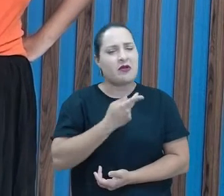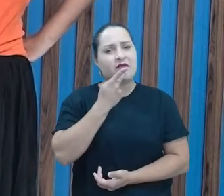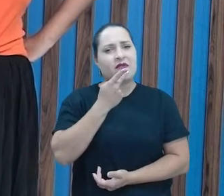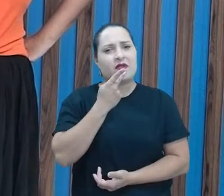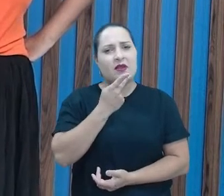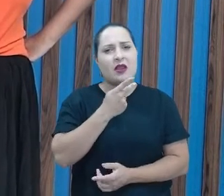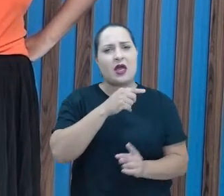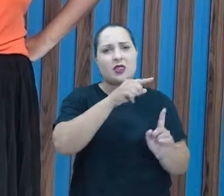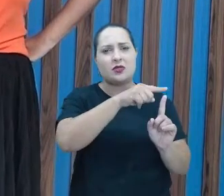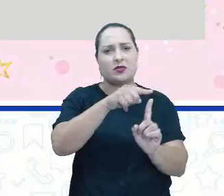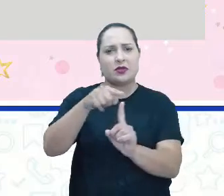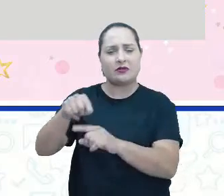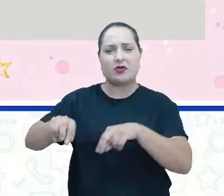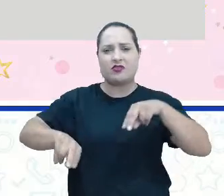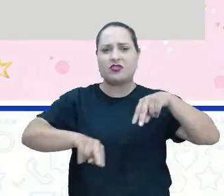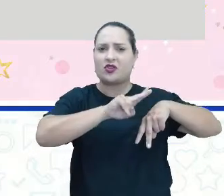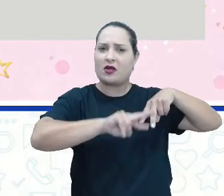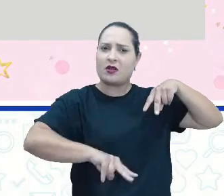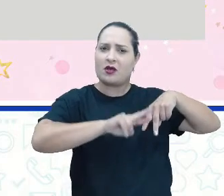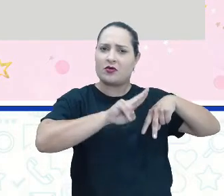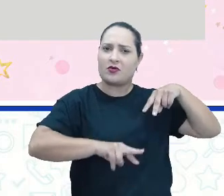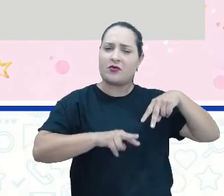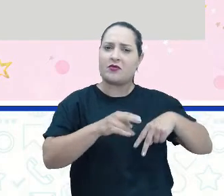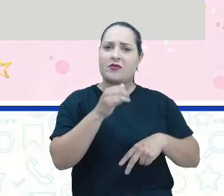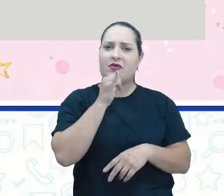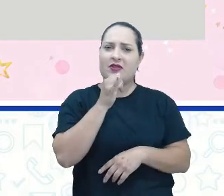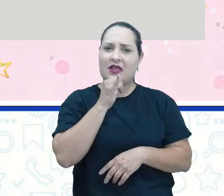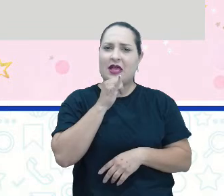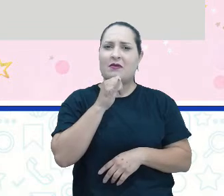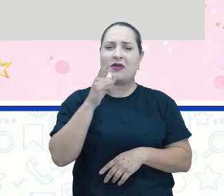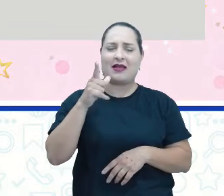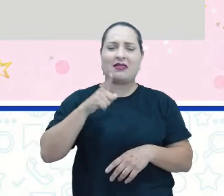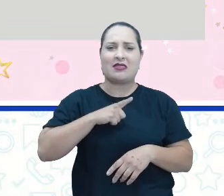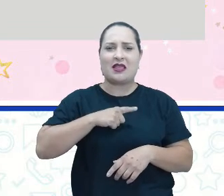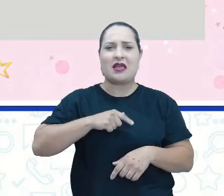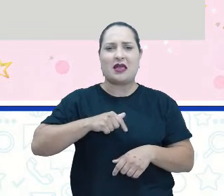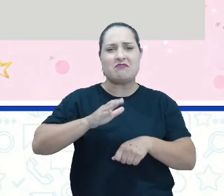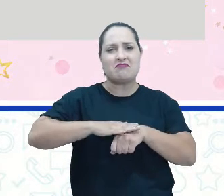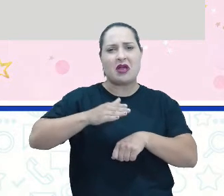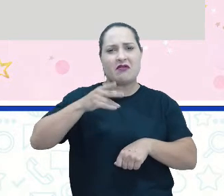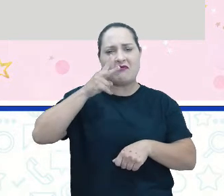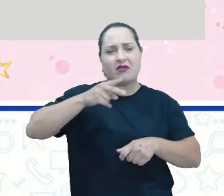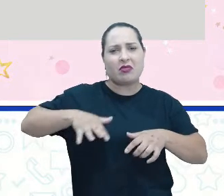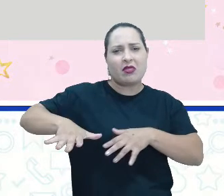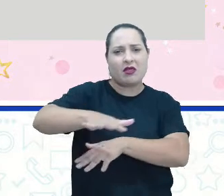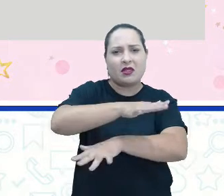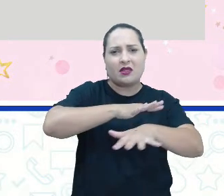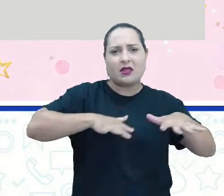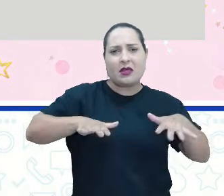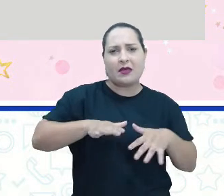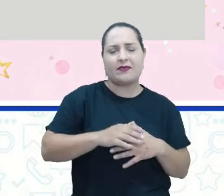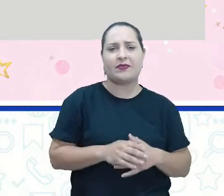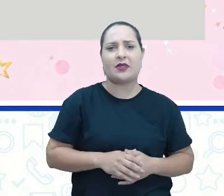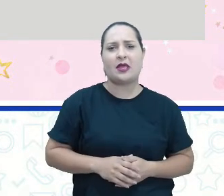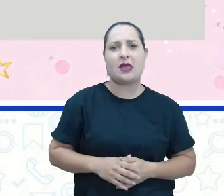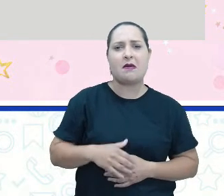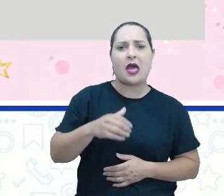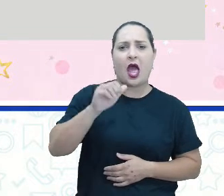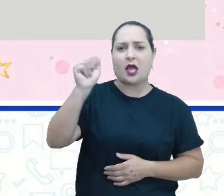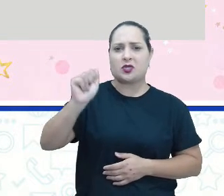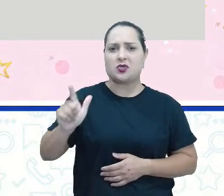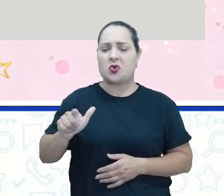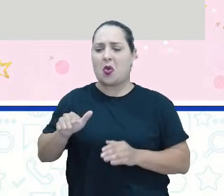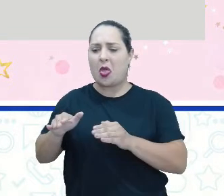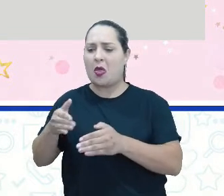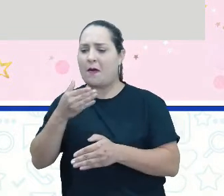dos estereótipos de gênero, que eu acho que são alguns dos mais circulantes, né? Mais do que azul para menino e cor-de-rosa para menina,